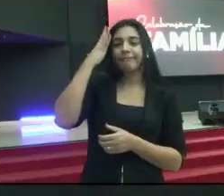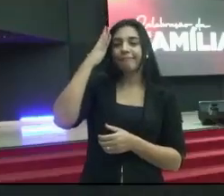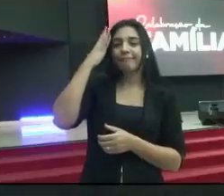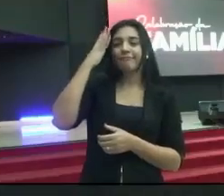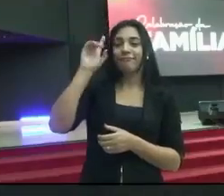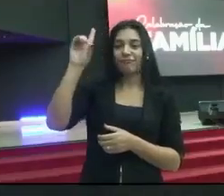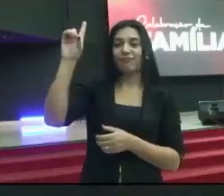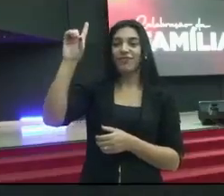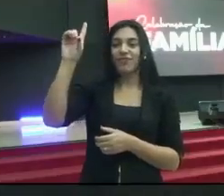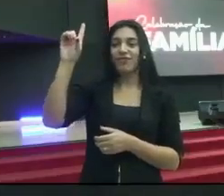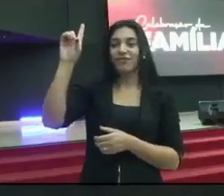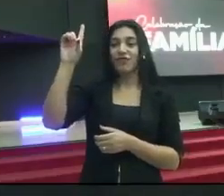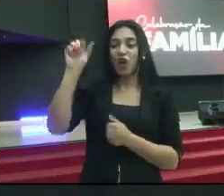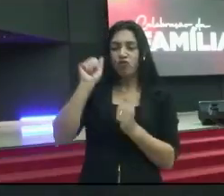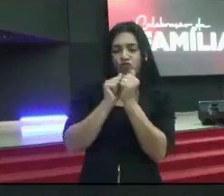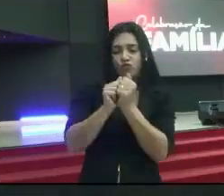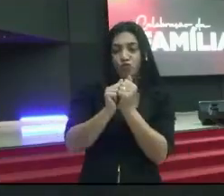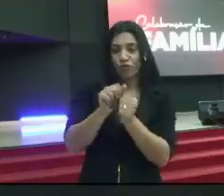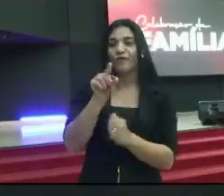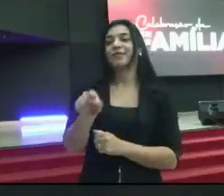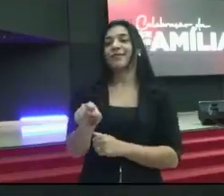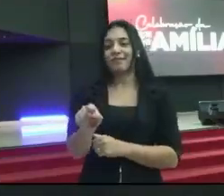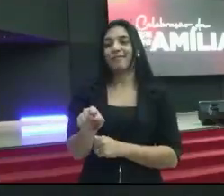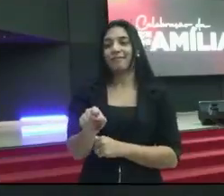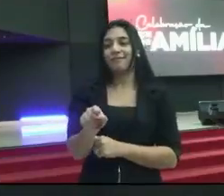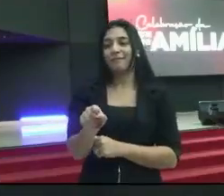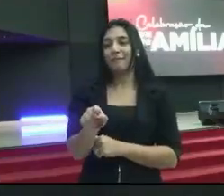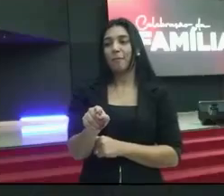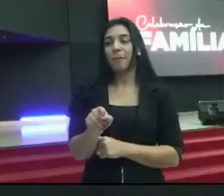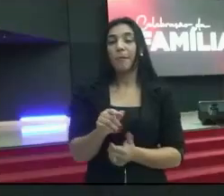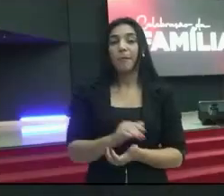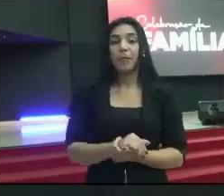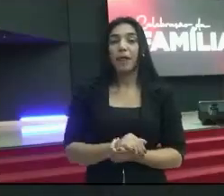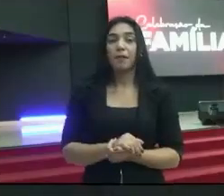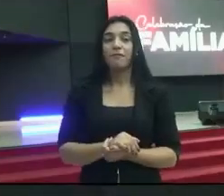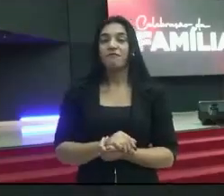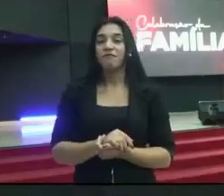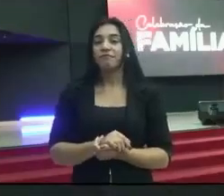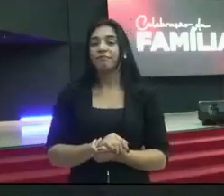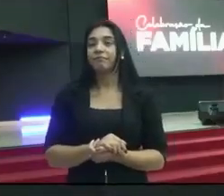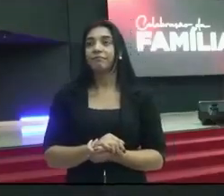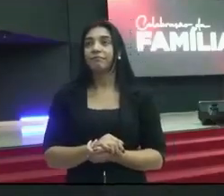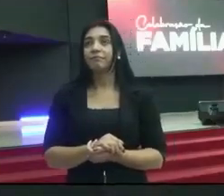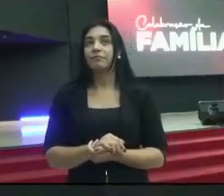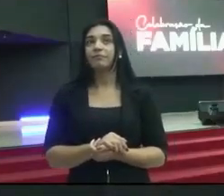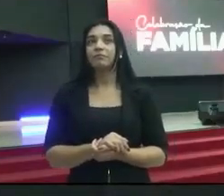de Deus está mais perto de você do que você pensa.